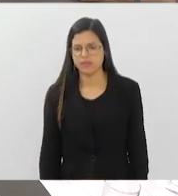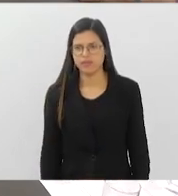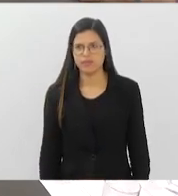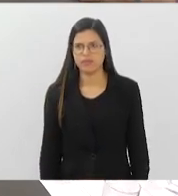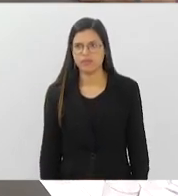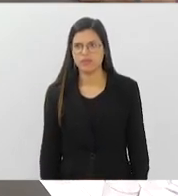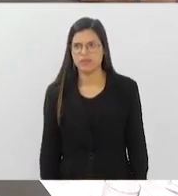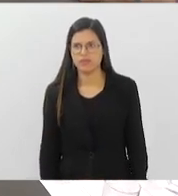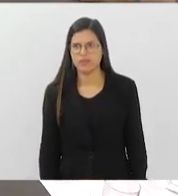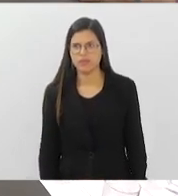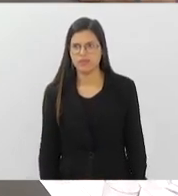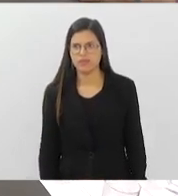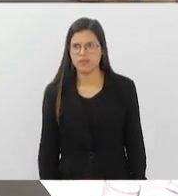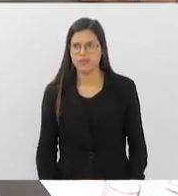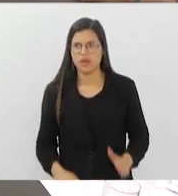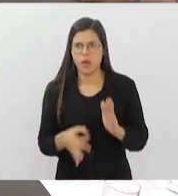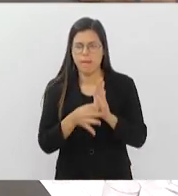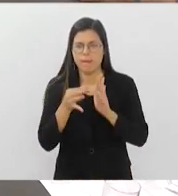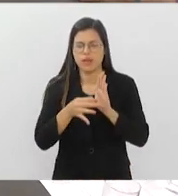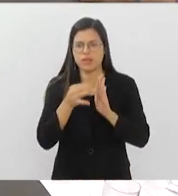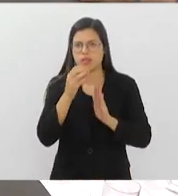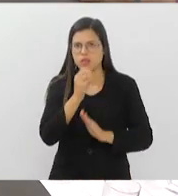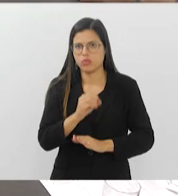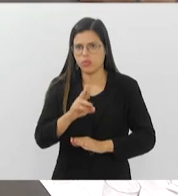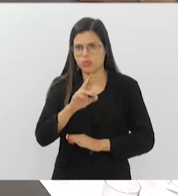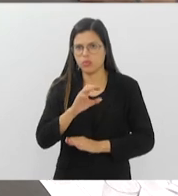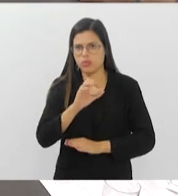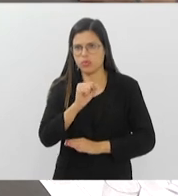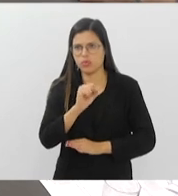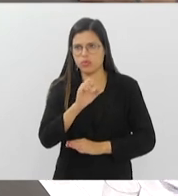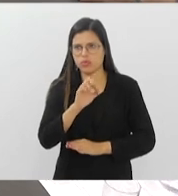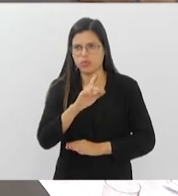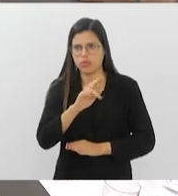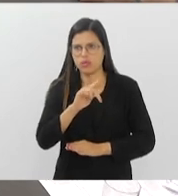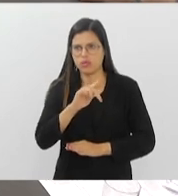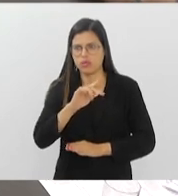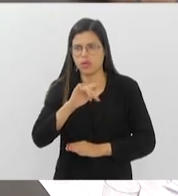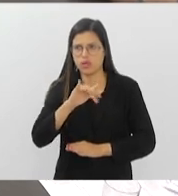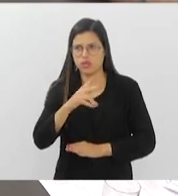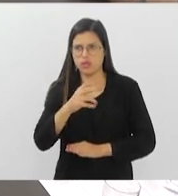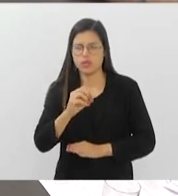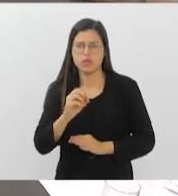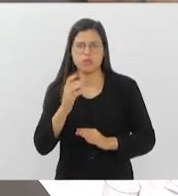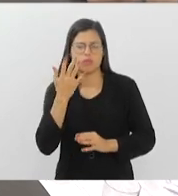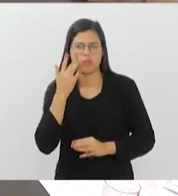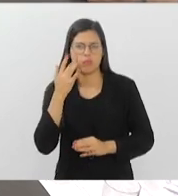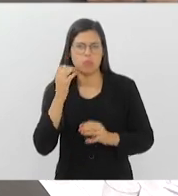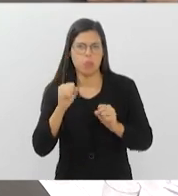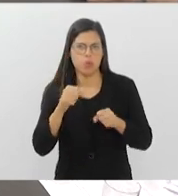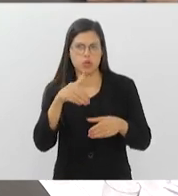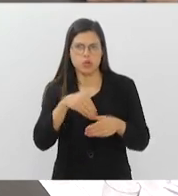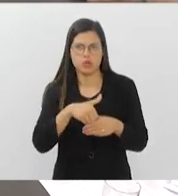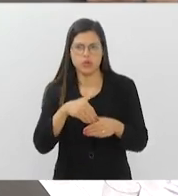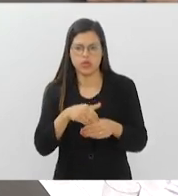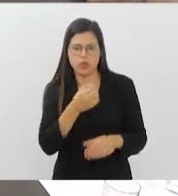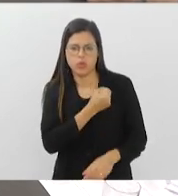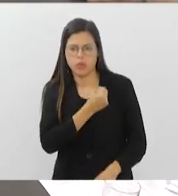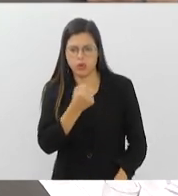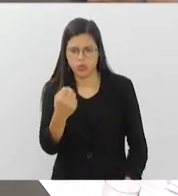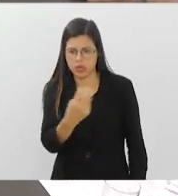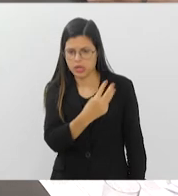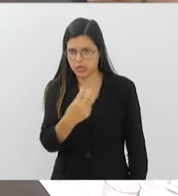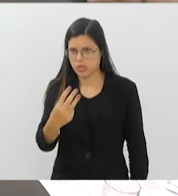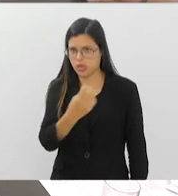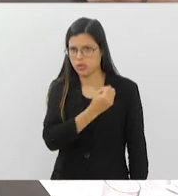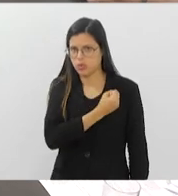33, 34, bloco, anexação. São os pareceres do doutor Serginho, bem lembrado aqui. 35. Acho que a gente pode votar em bloco. Na verdade, o 33 e o 34 da